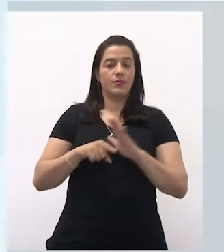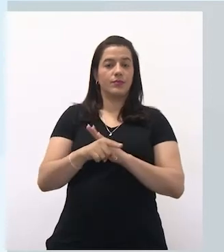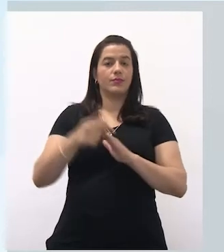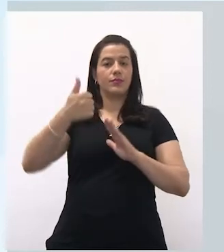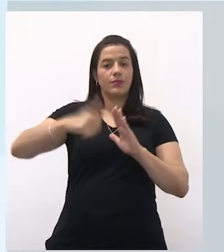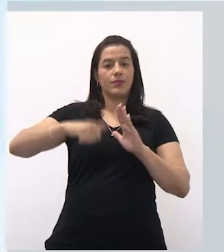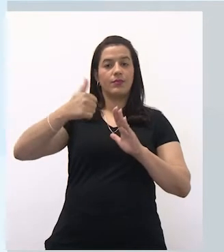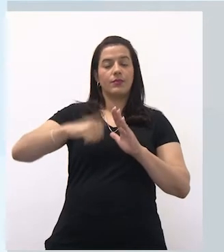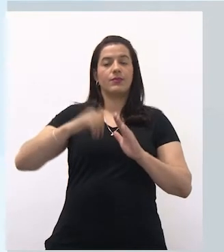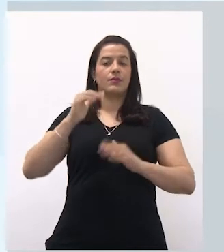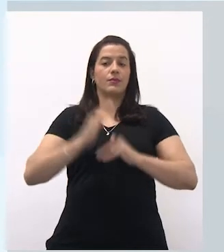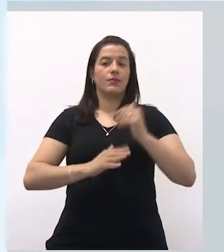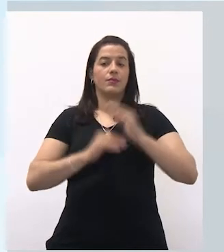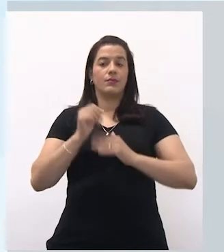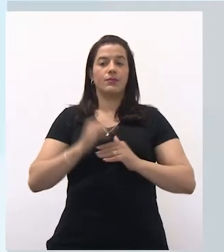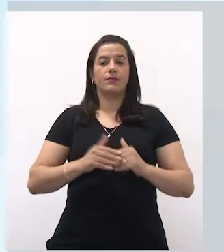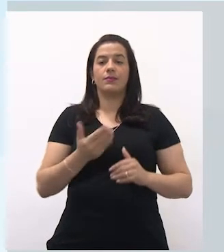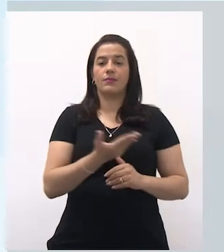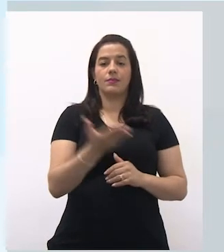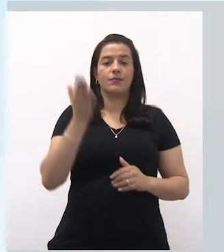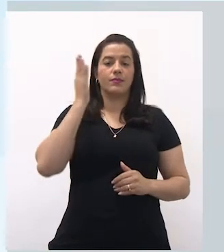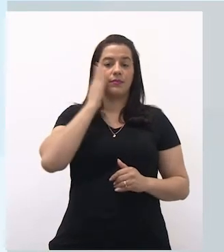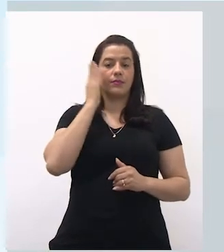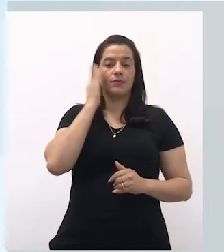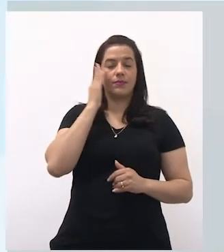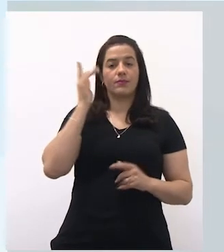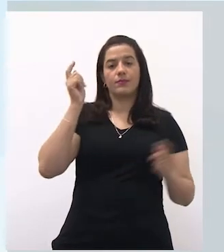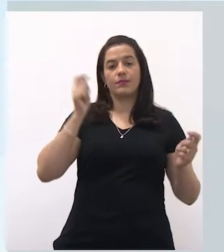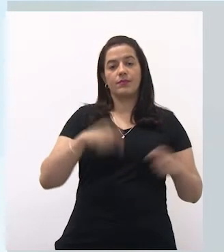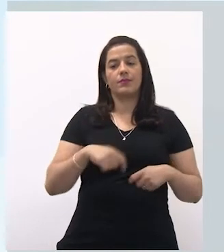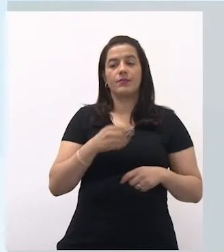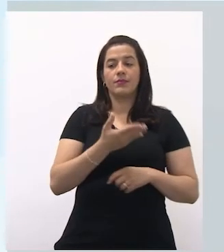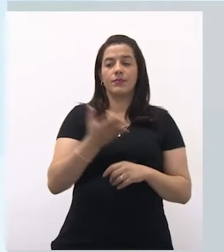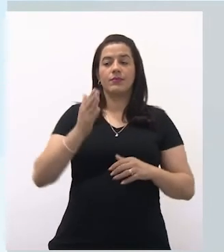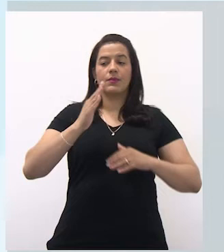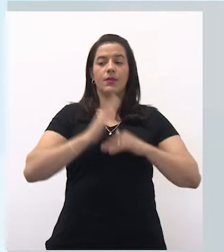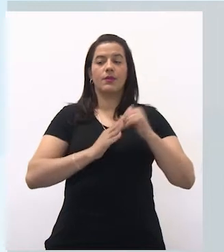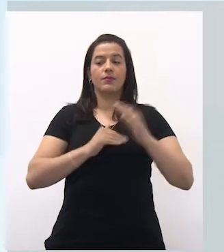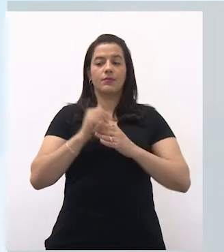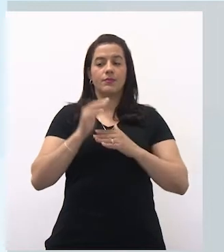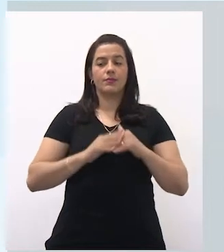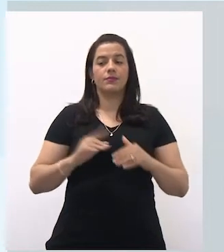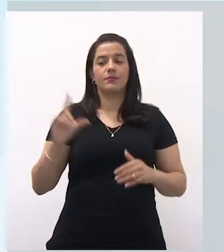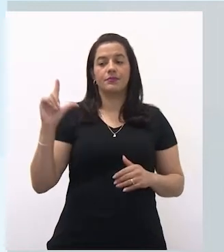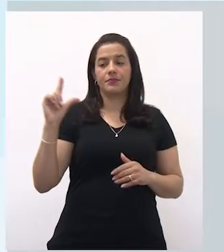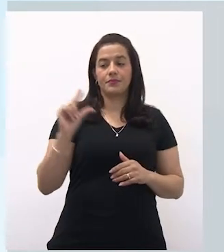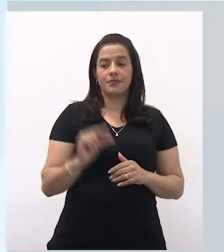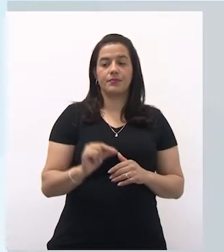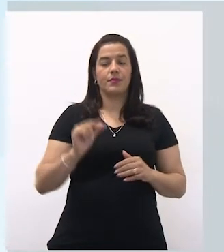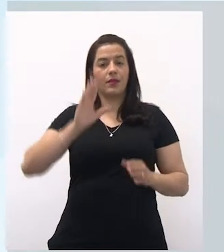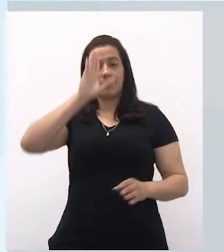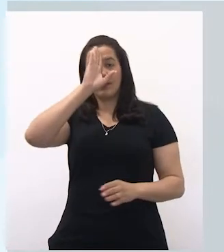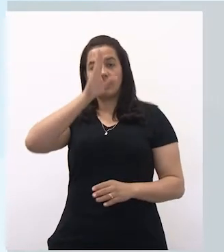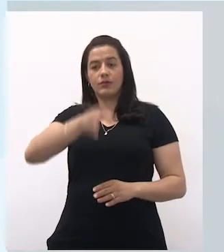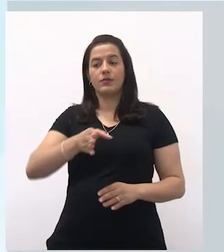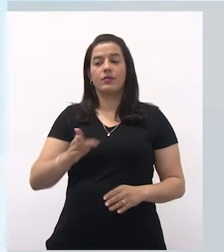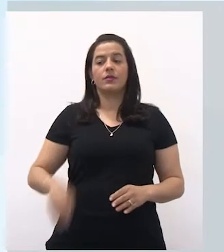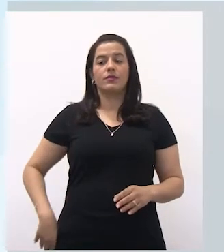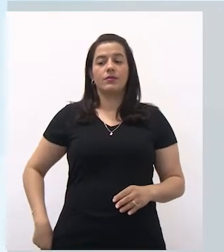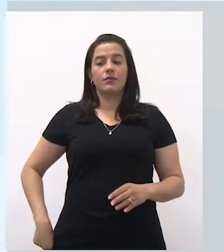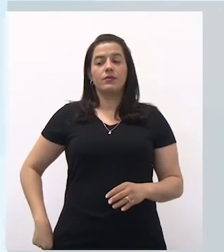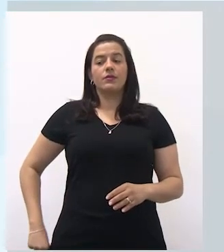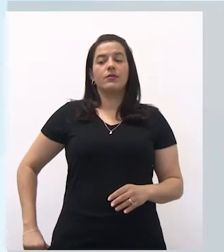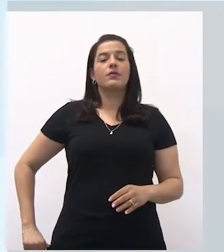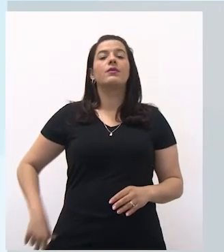determinada habilidade, só para a gente saber, né, então, que a habilidade mínima ela vai direto ao ponto. que